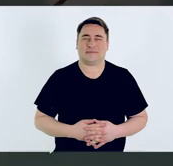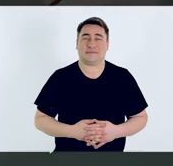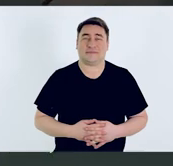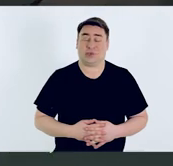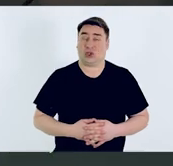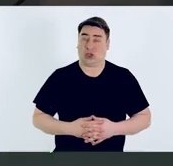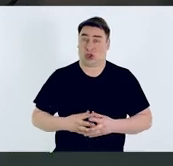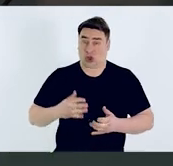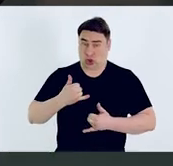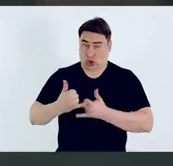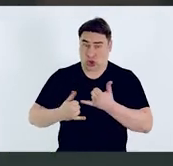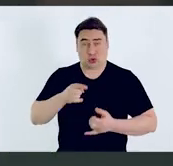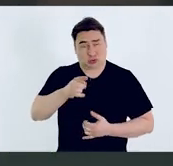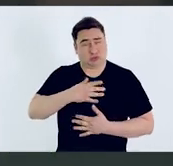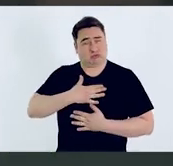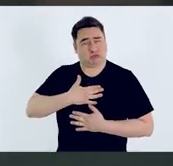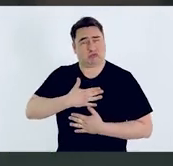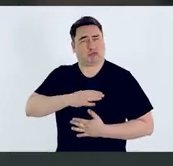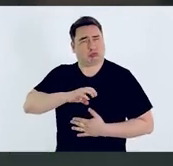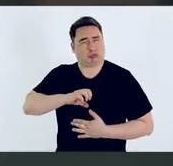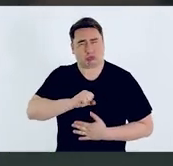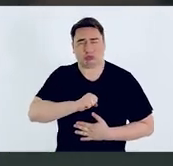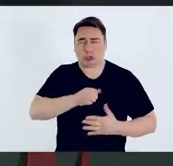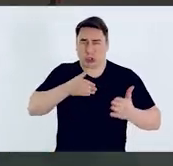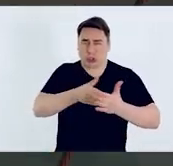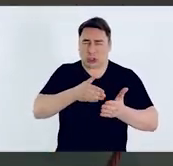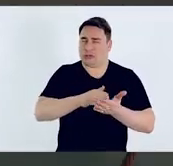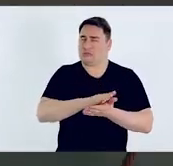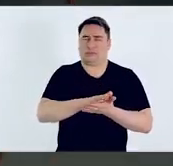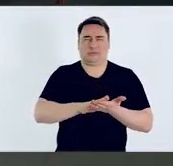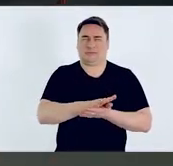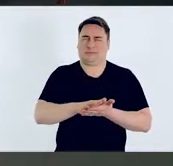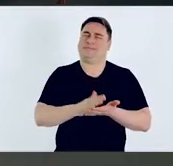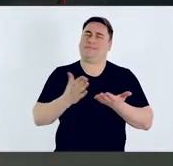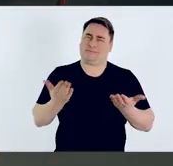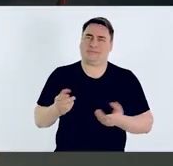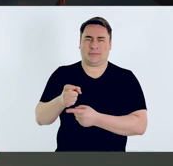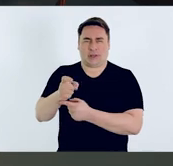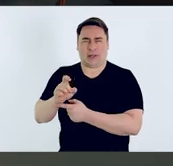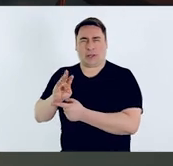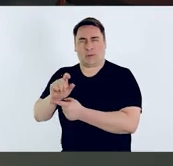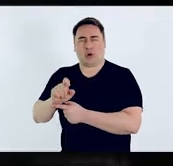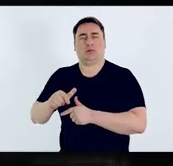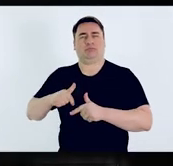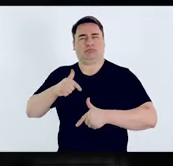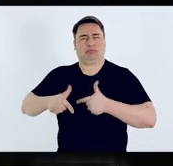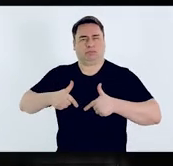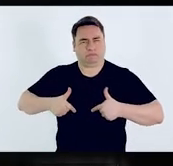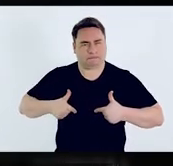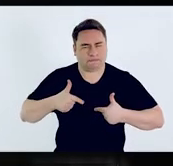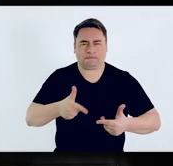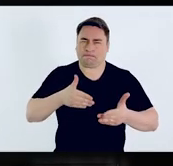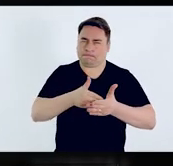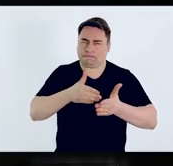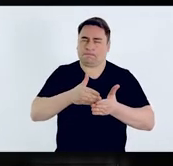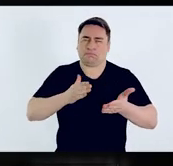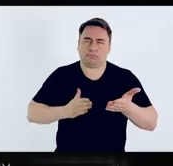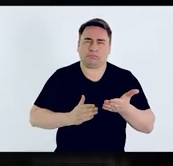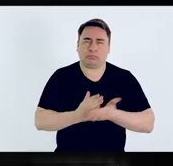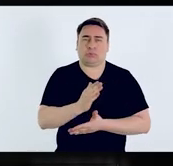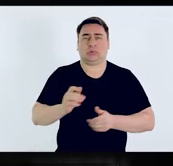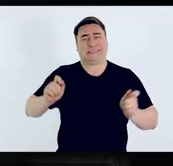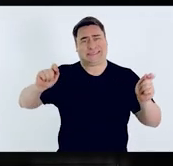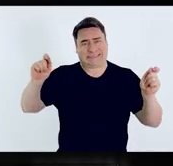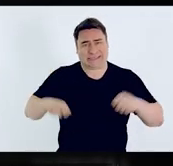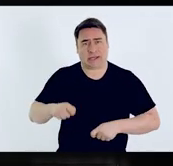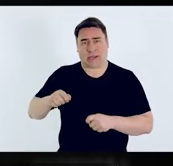Nada deve ficar entre você e os jogos que você ama. É por isso que em Xbox trabalhamos para eliminar barreiras e capacitar jogadores